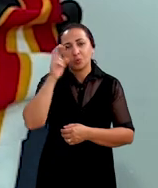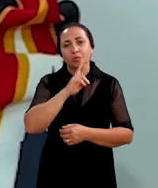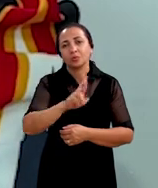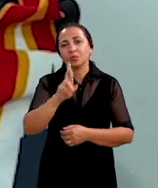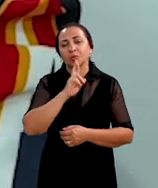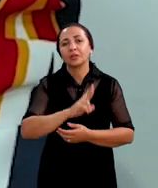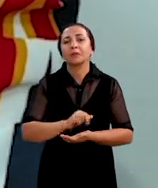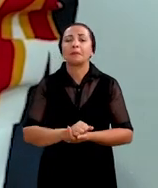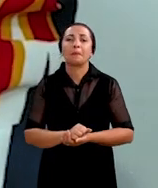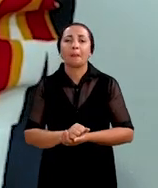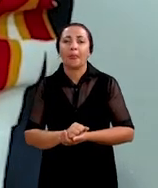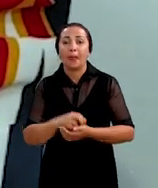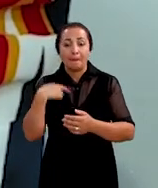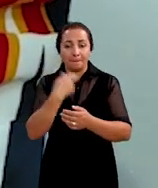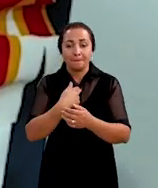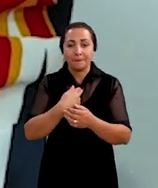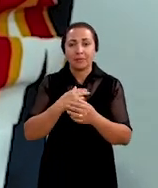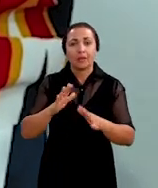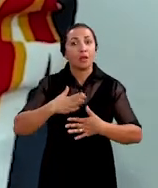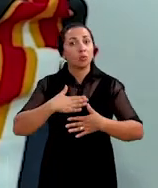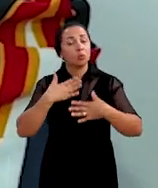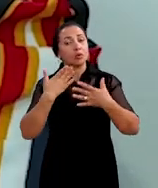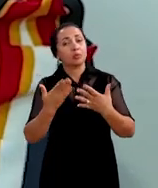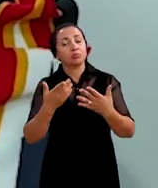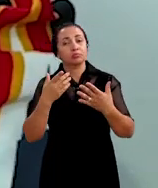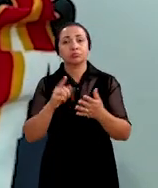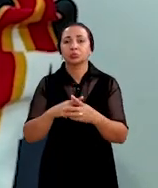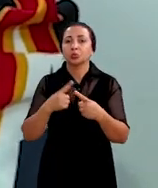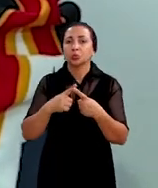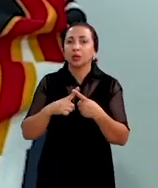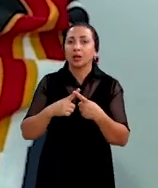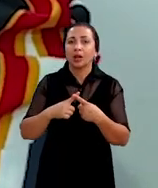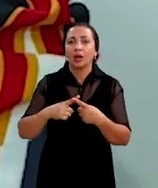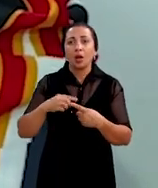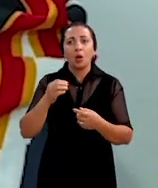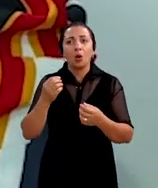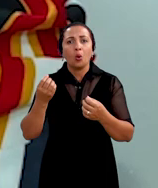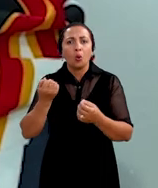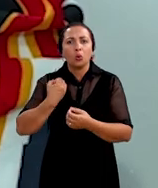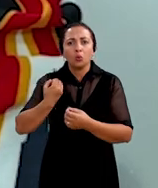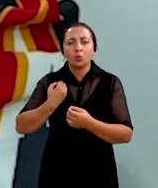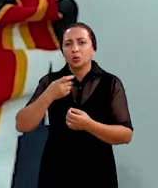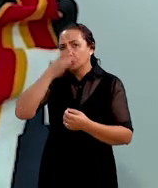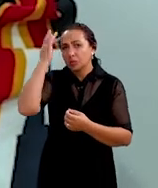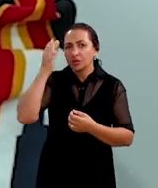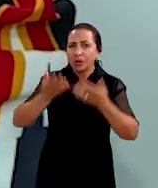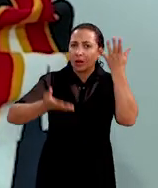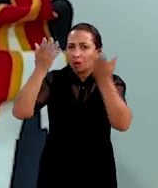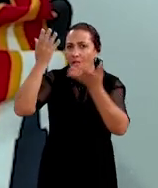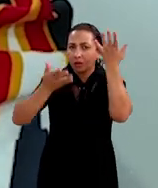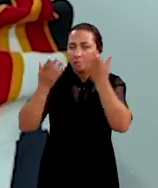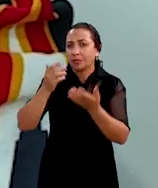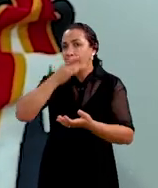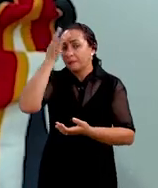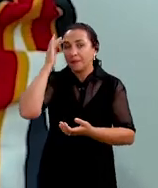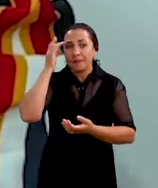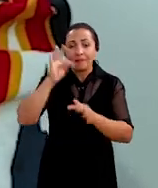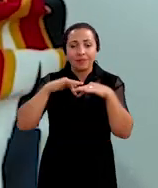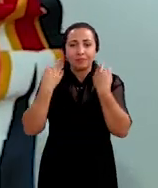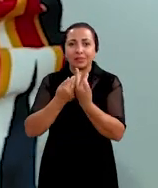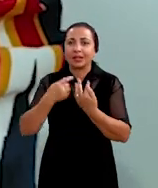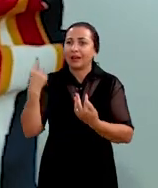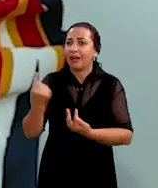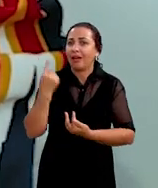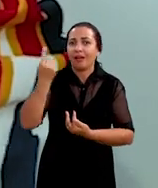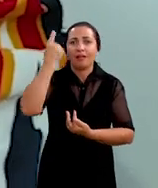mil respondentes, e nós nos surpreendemos primeiro com o nível socioeconômico, porque foram famílias de